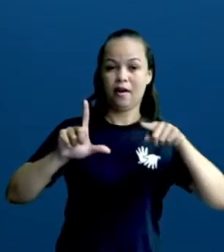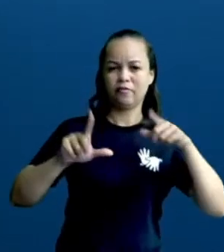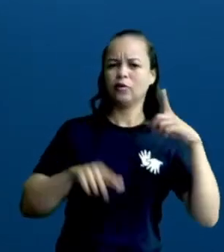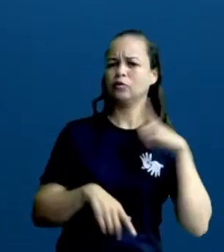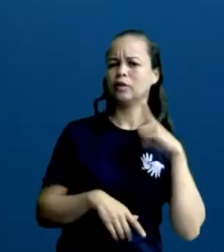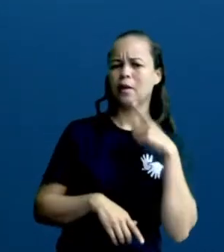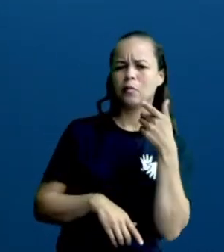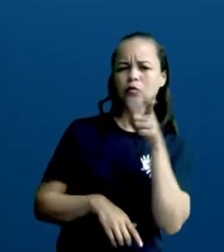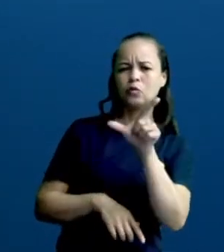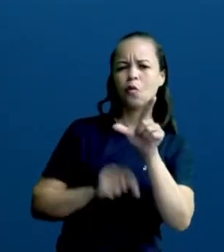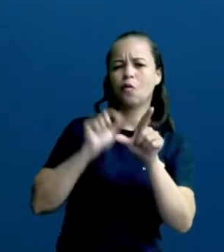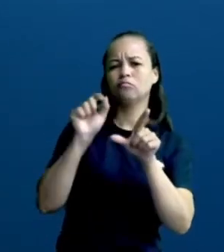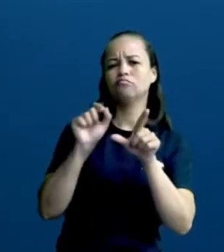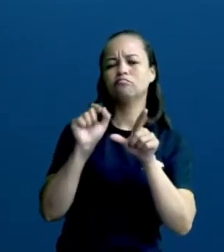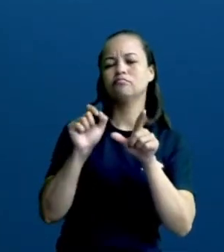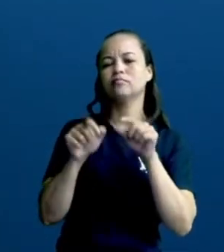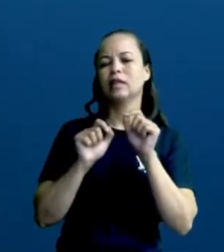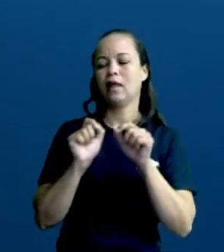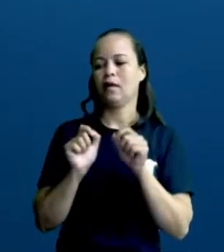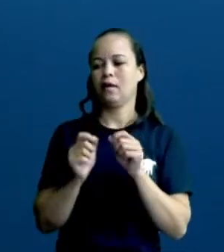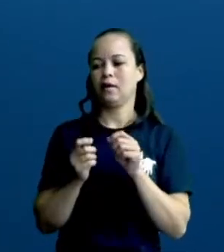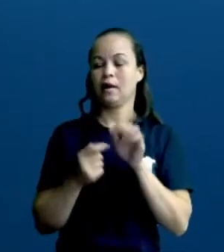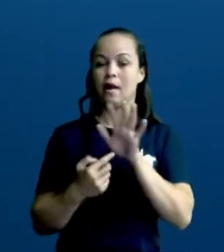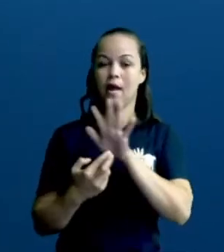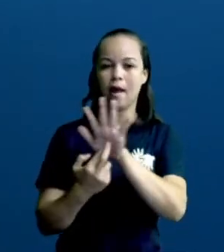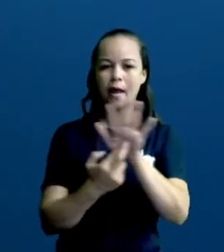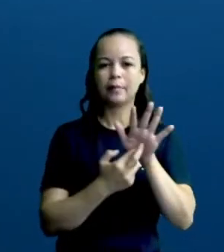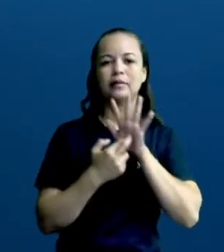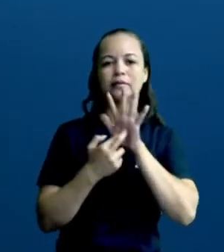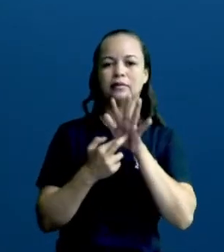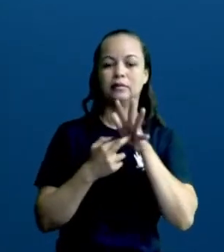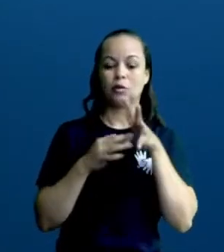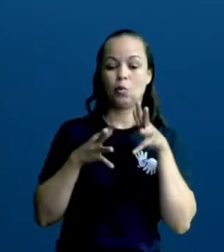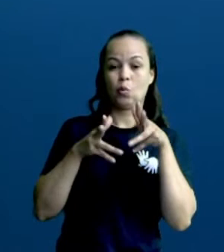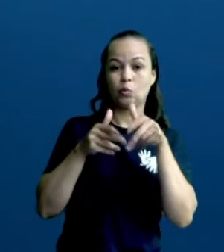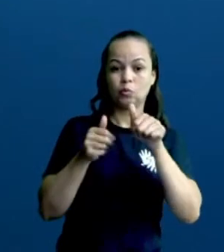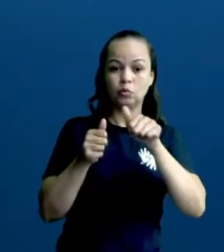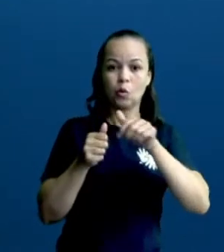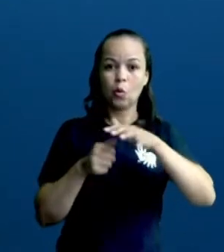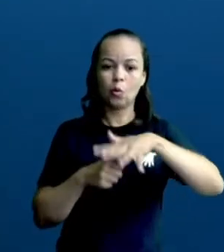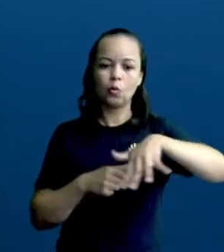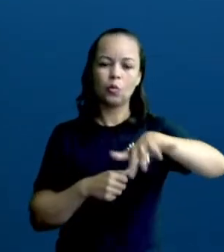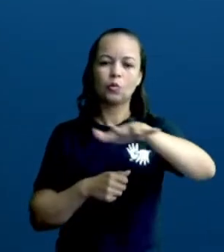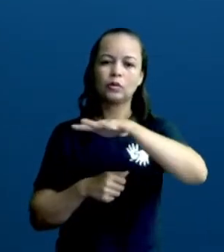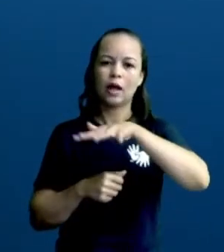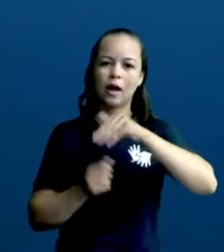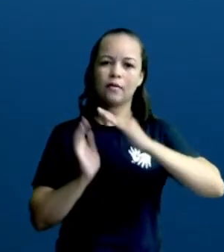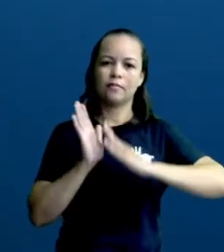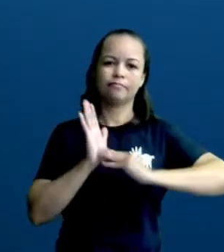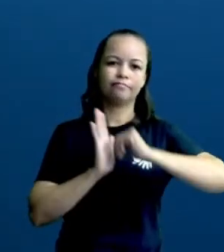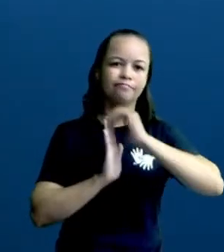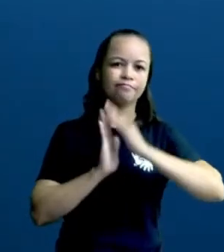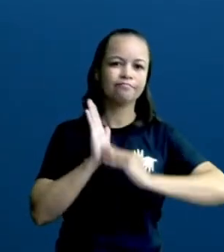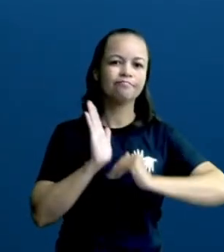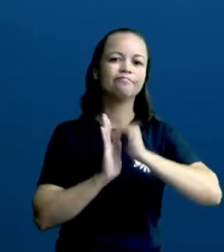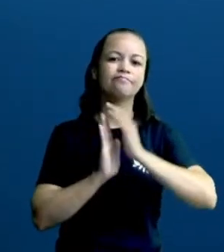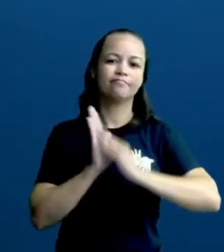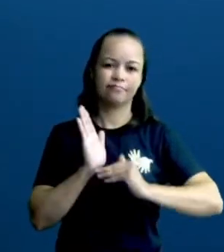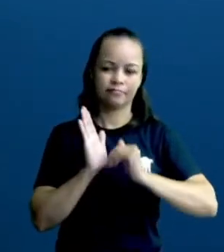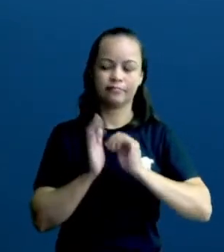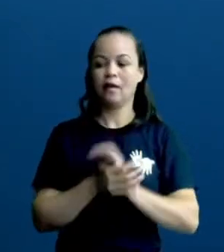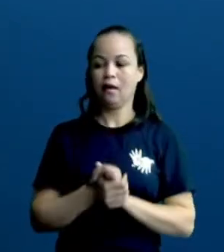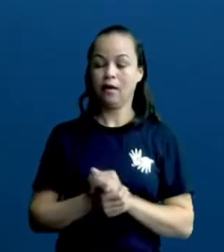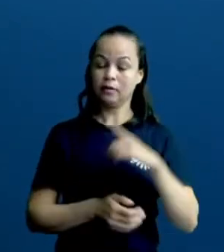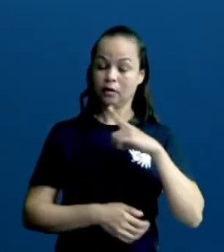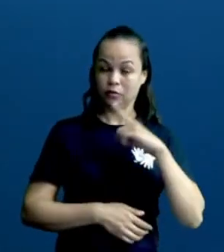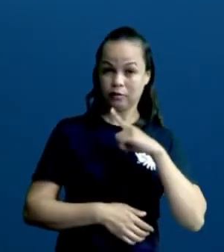aqui, ó, que ele é representado com toda a área pintada. Ó, então nós